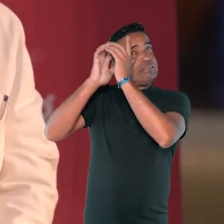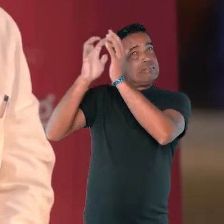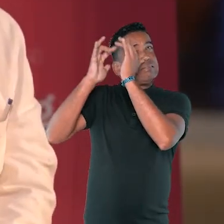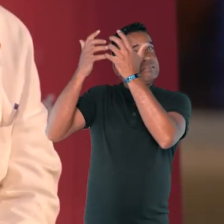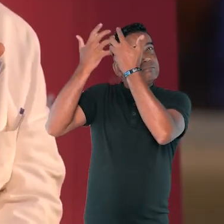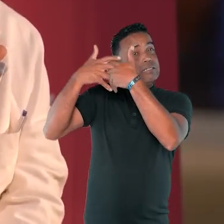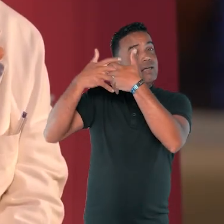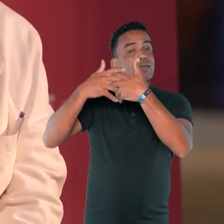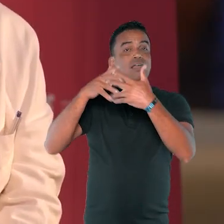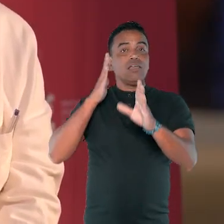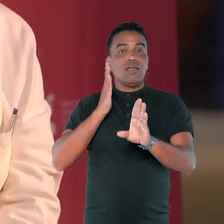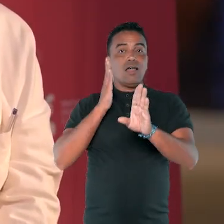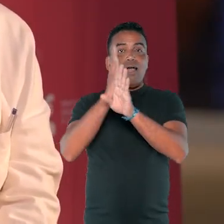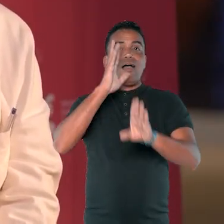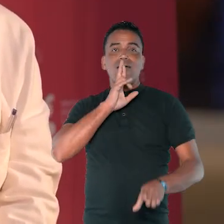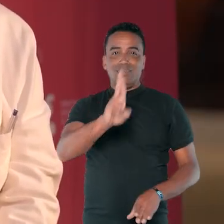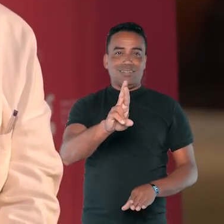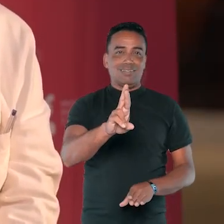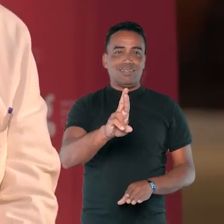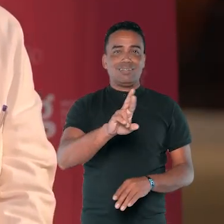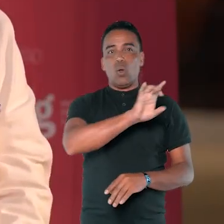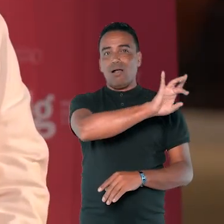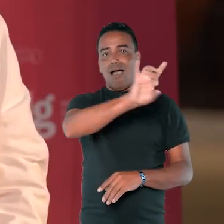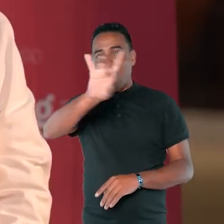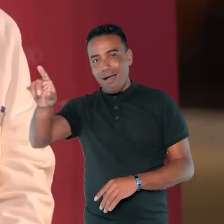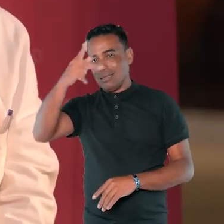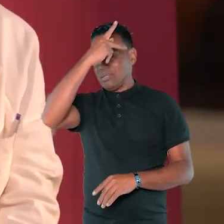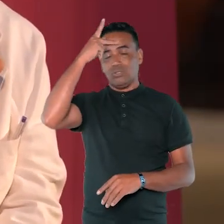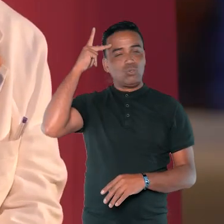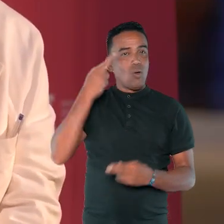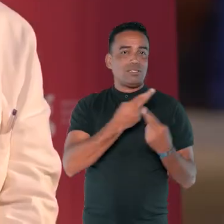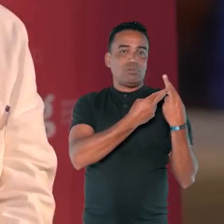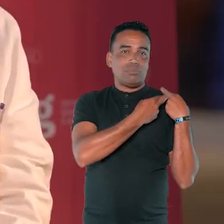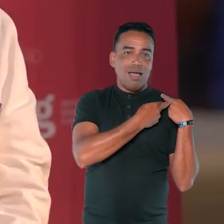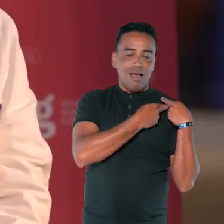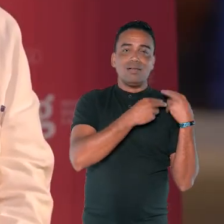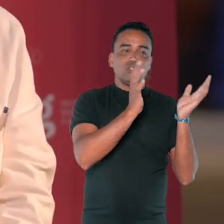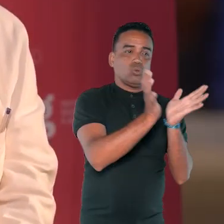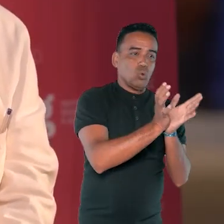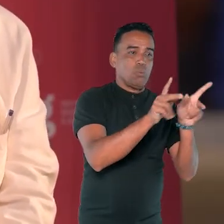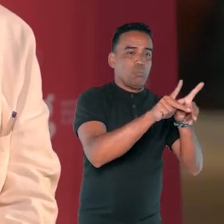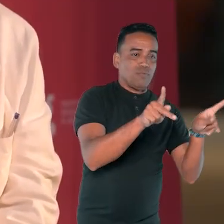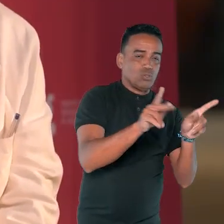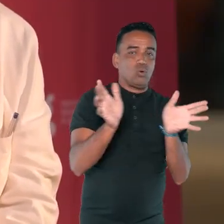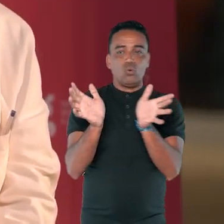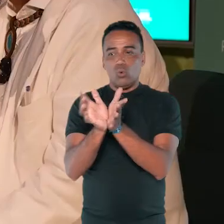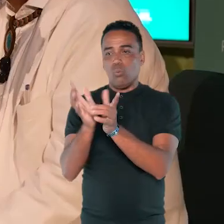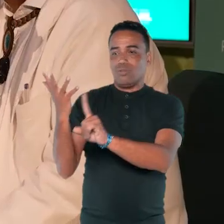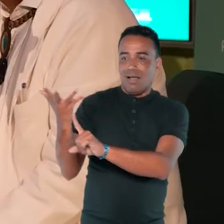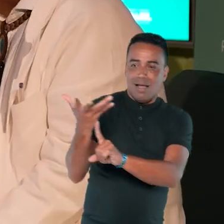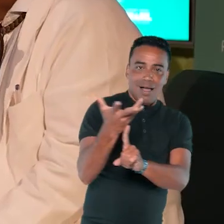se respondendo, né? Cada um no seu papel, o professor, o